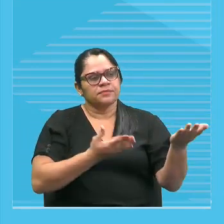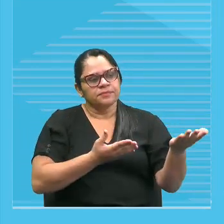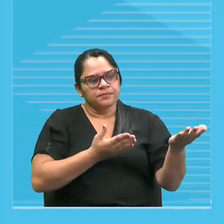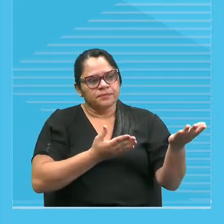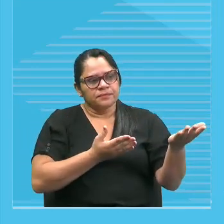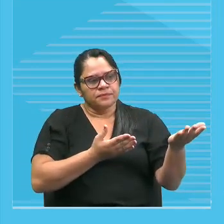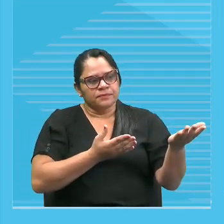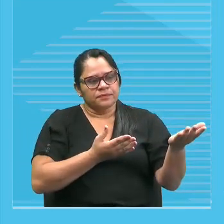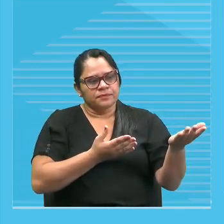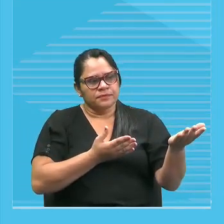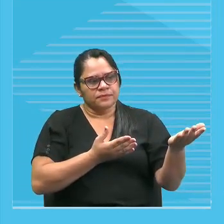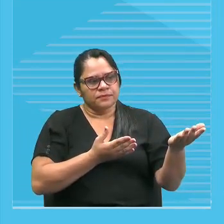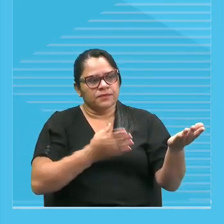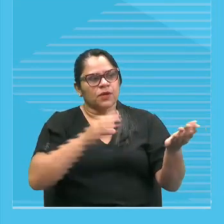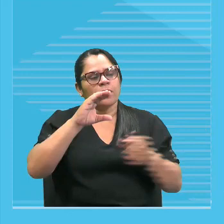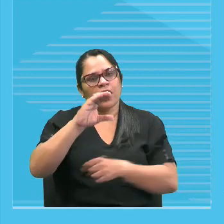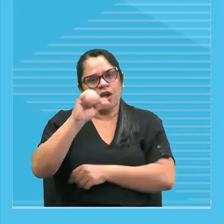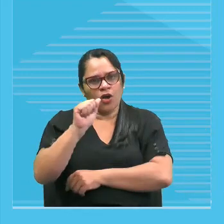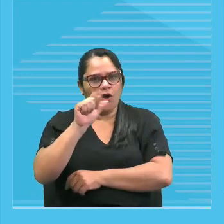lá Cola dele banco